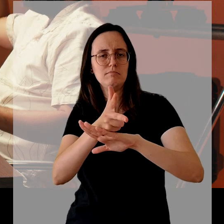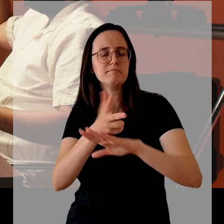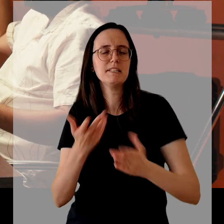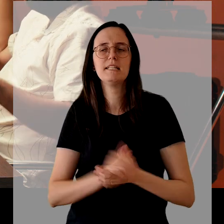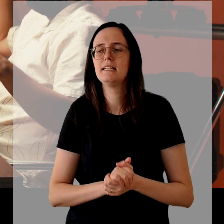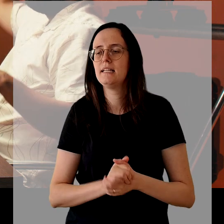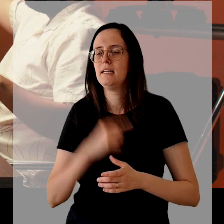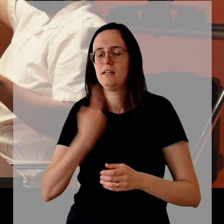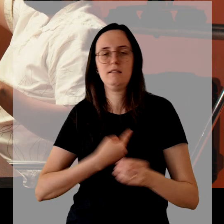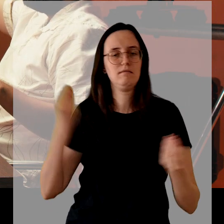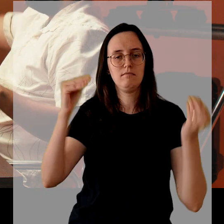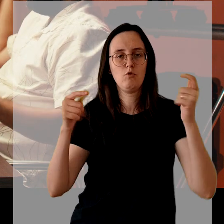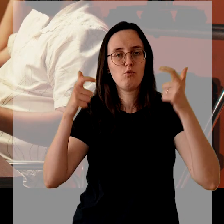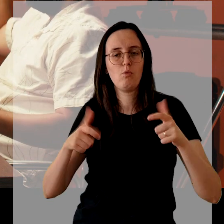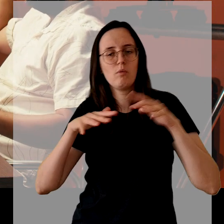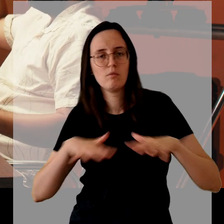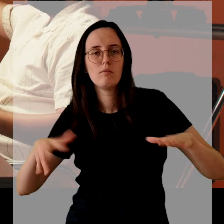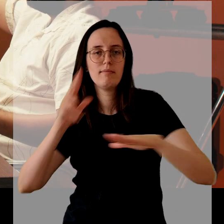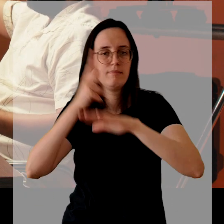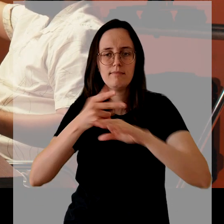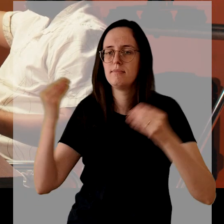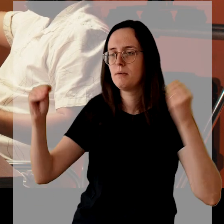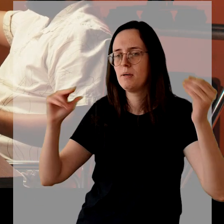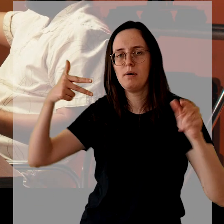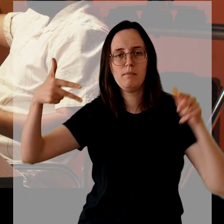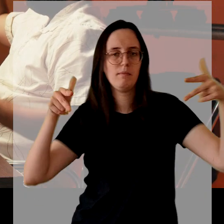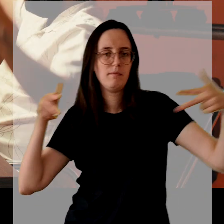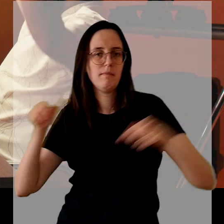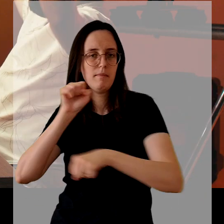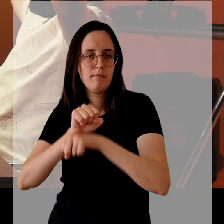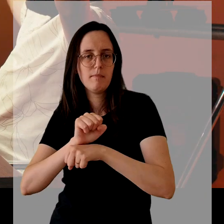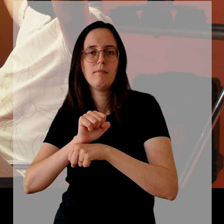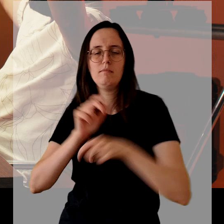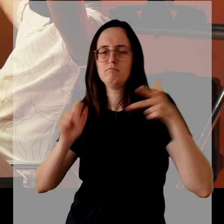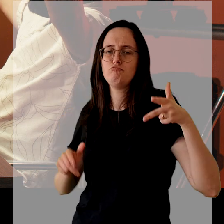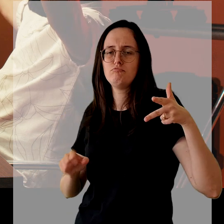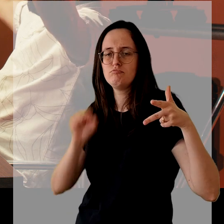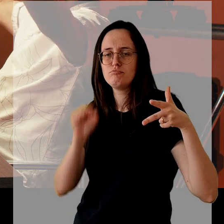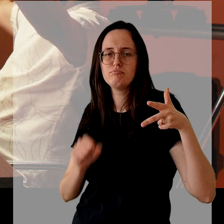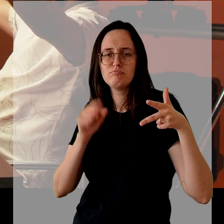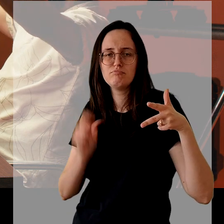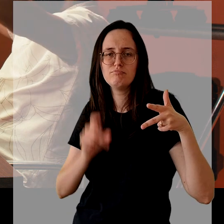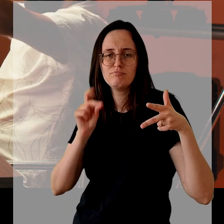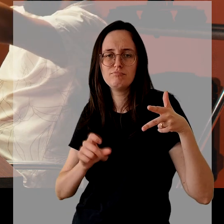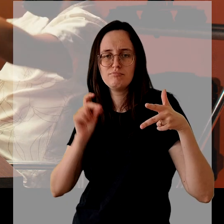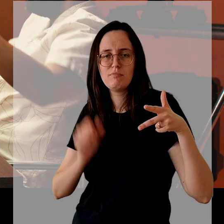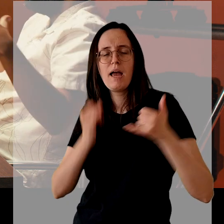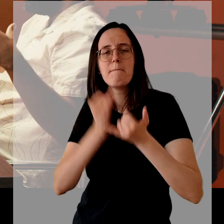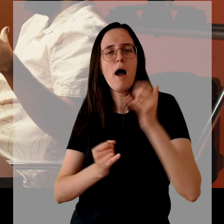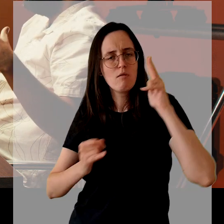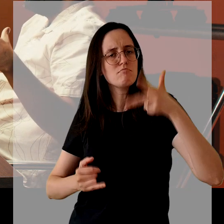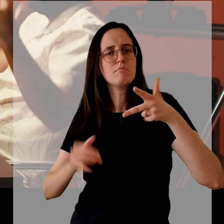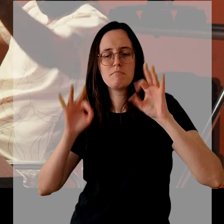fica na estação. Então a gente montou aquele setup de câmera ali, fixa na parede, como se fosse o que estava filmando aquele